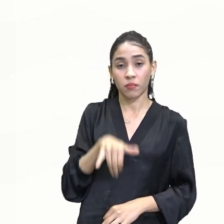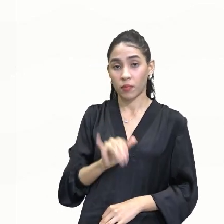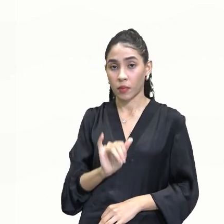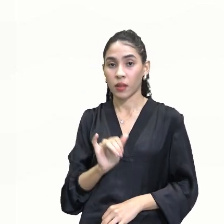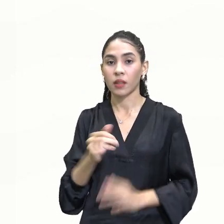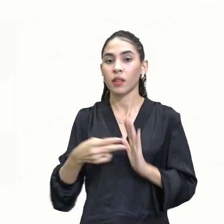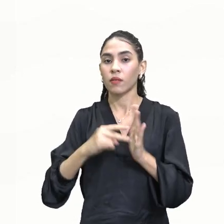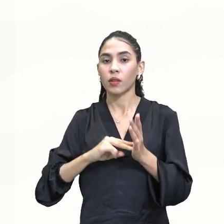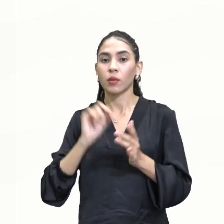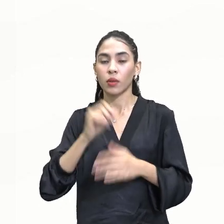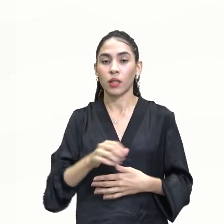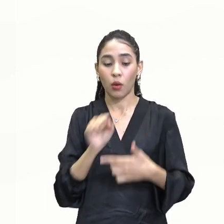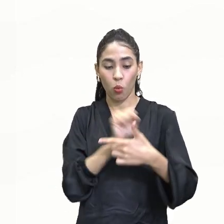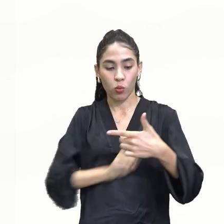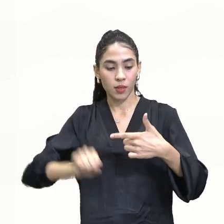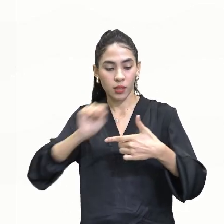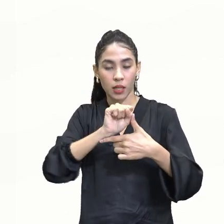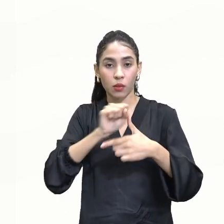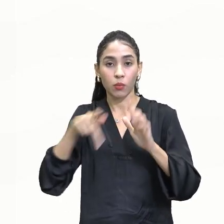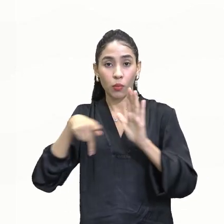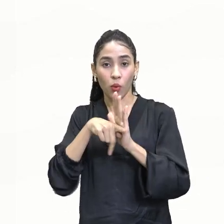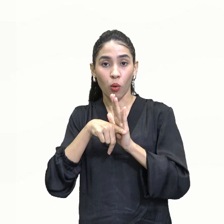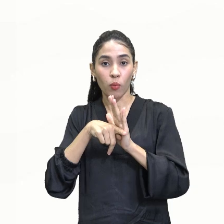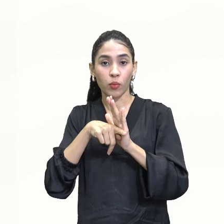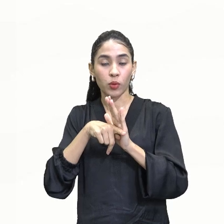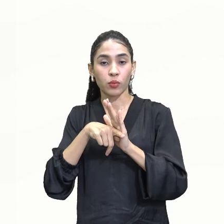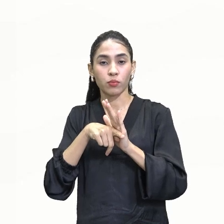que o seno de um ângulo aí vai ser